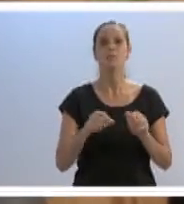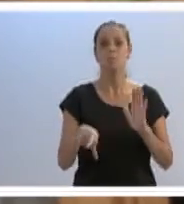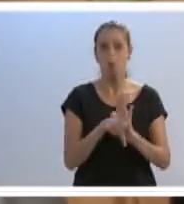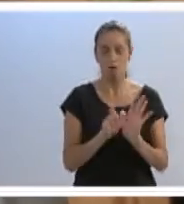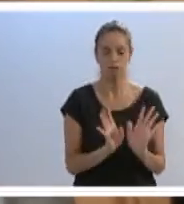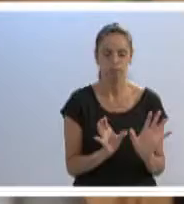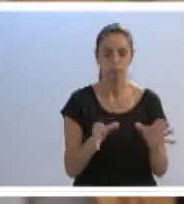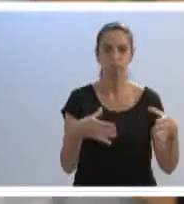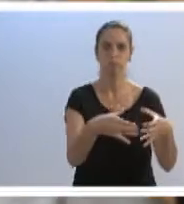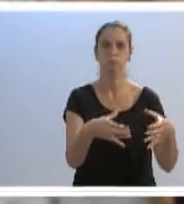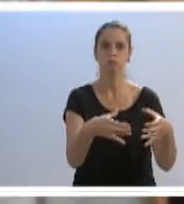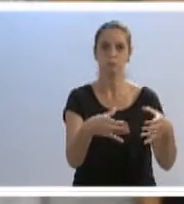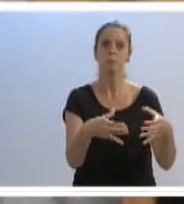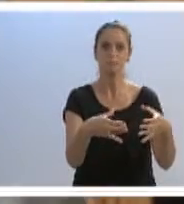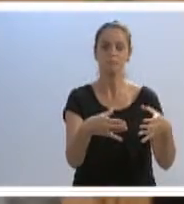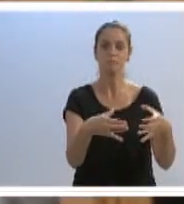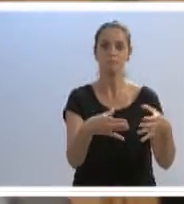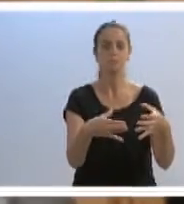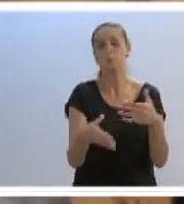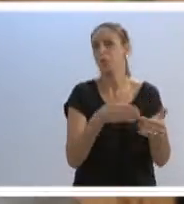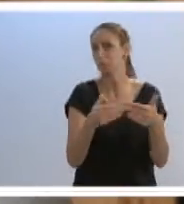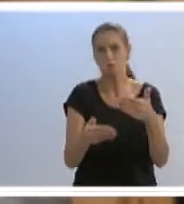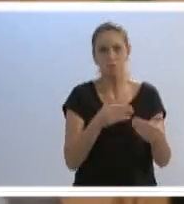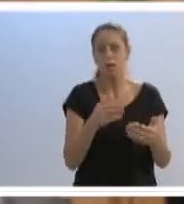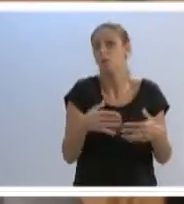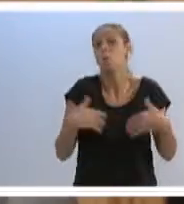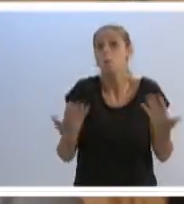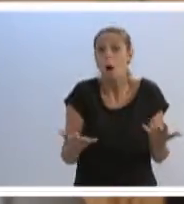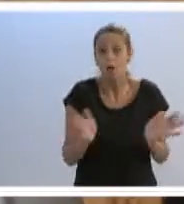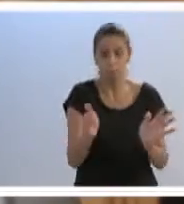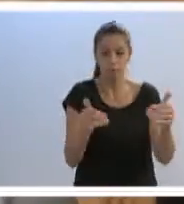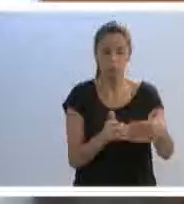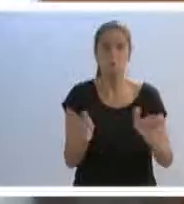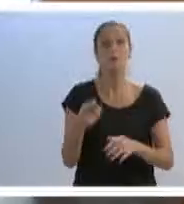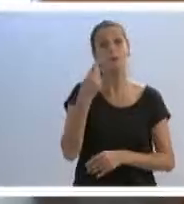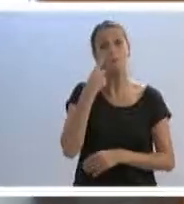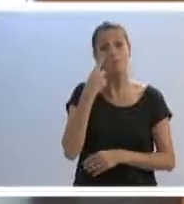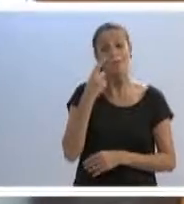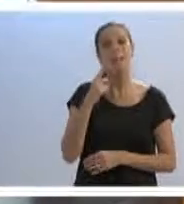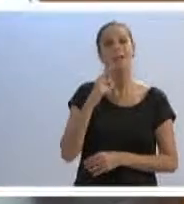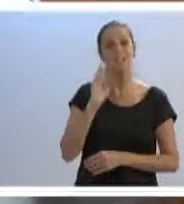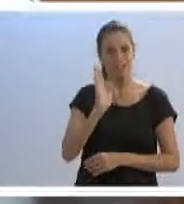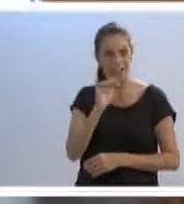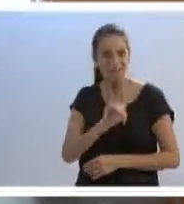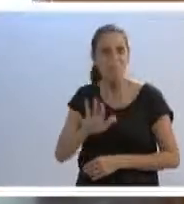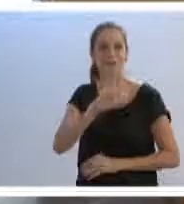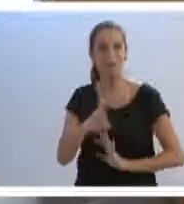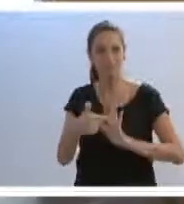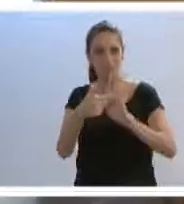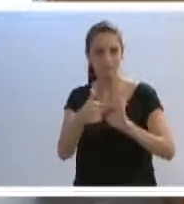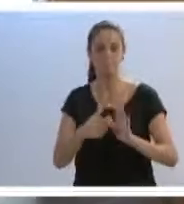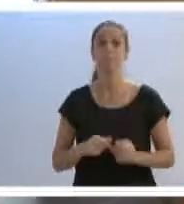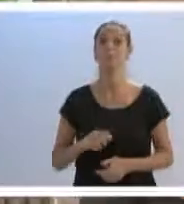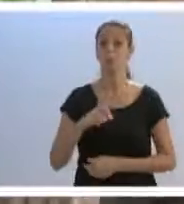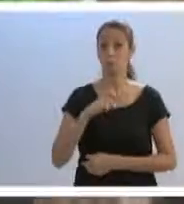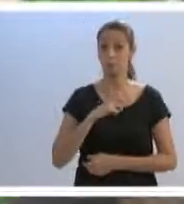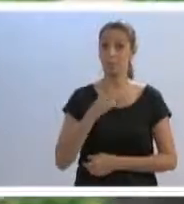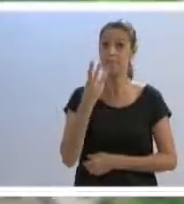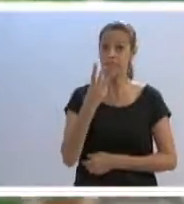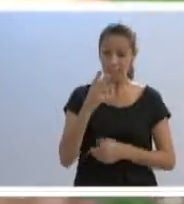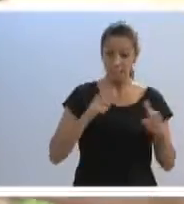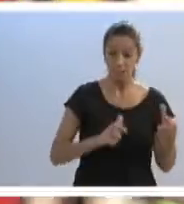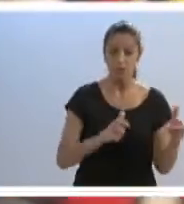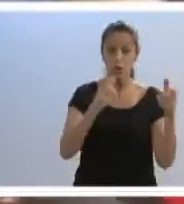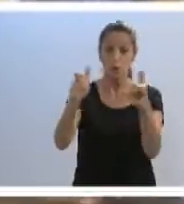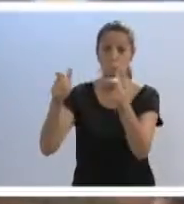formatos dos potinhos, das mesas, do que for, e é esse resultado que vocês estão vendo aí. A Rede Gulas tem 3 pontos em Blumenau, além de Balneário Camboriú